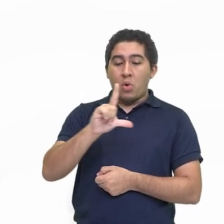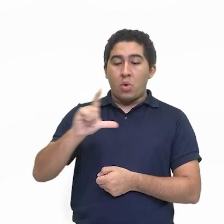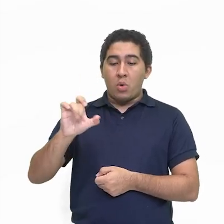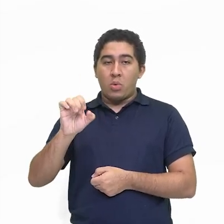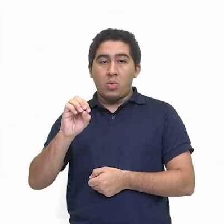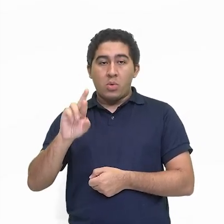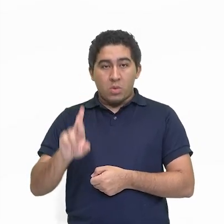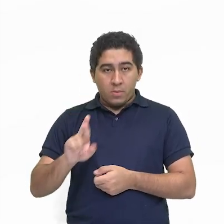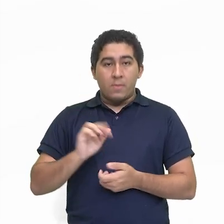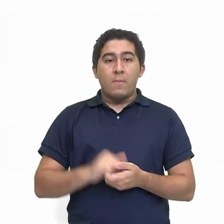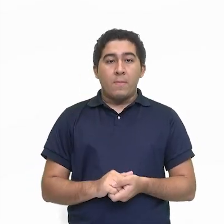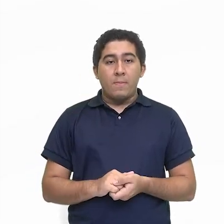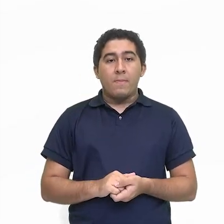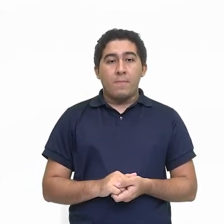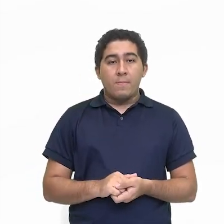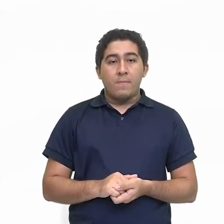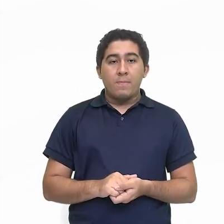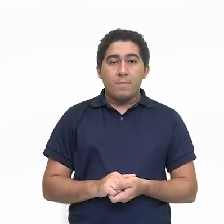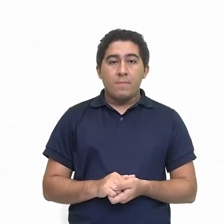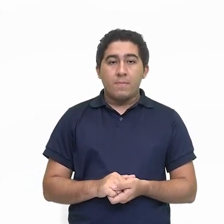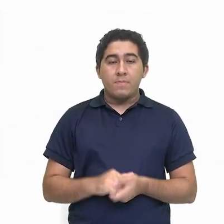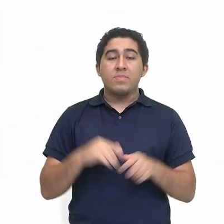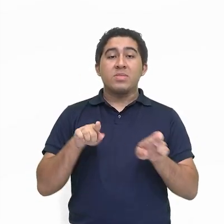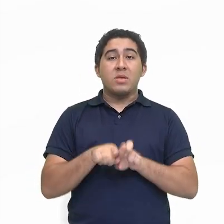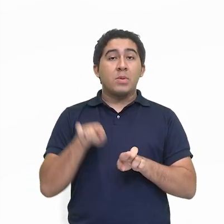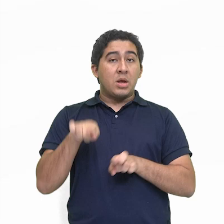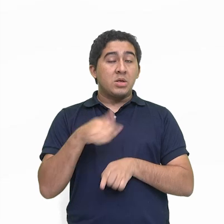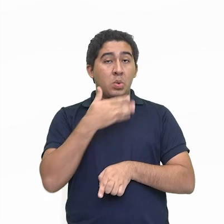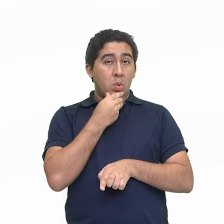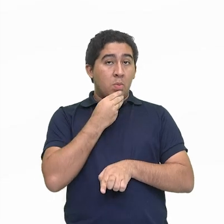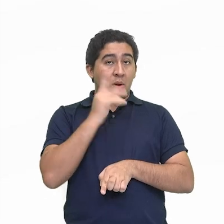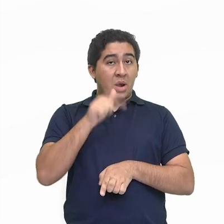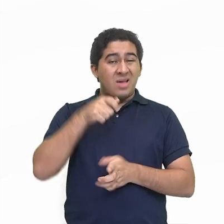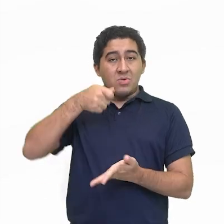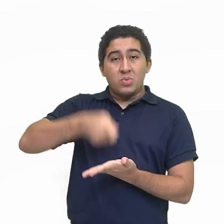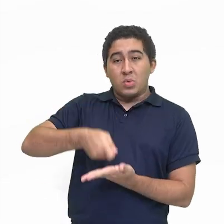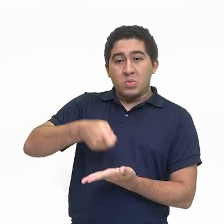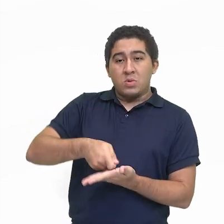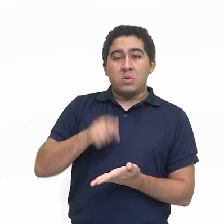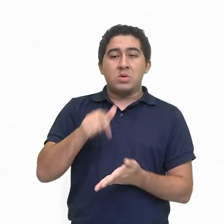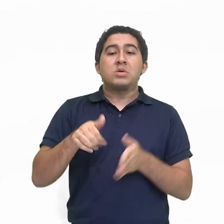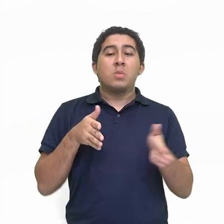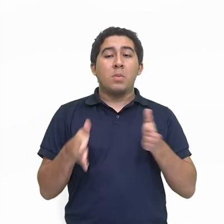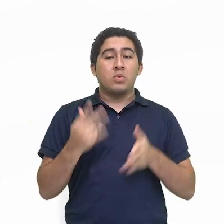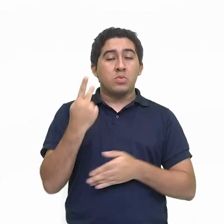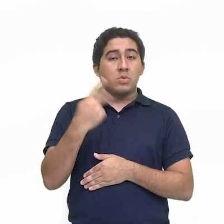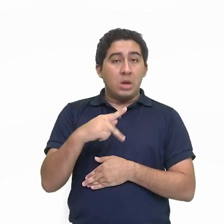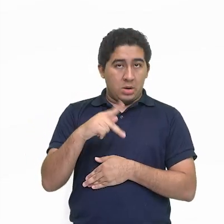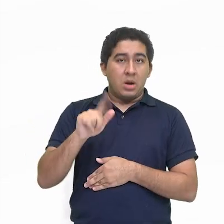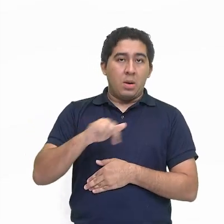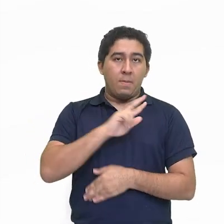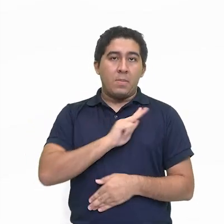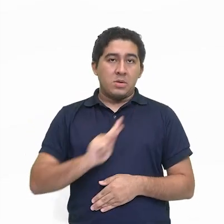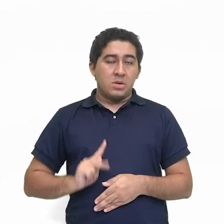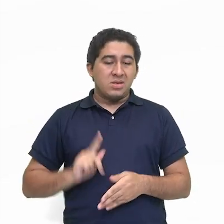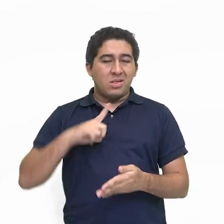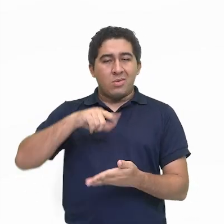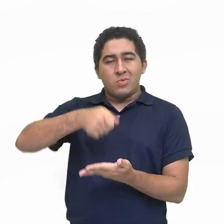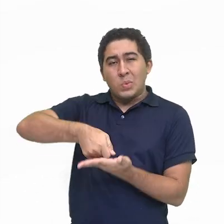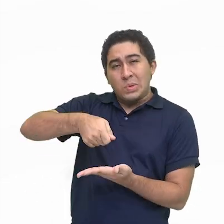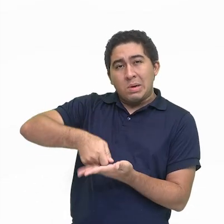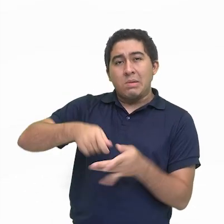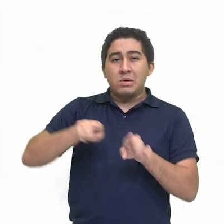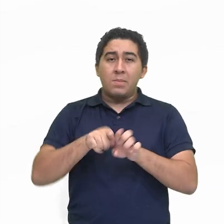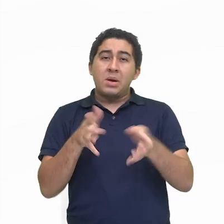partir daí, ele vai ser muito autoritário, né, durante esse governo da presidência dele. Ele vai ser bastante autoritário, ele